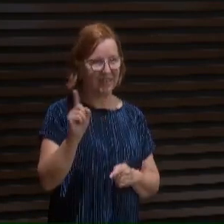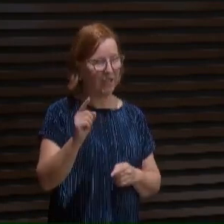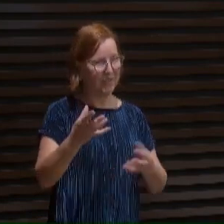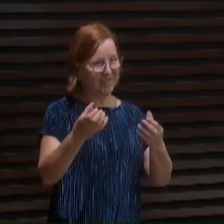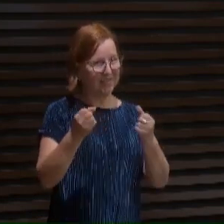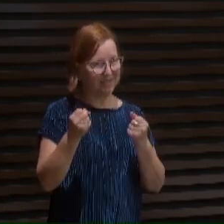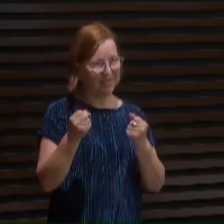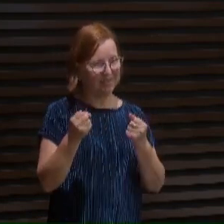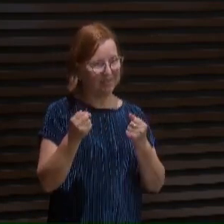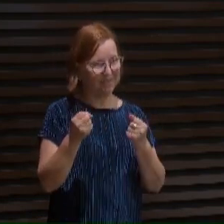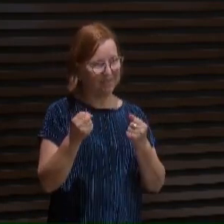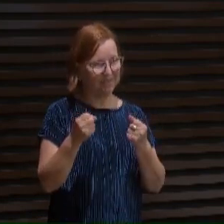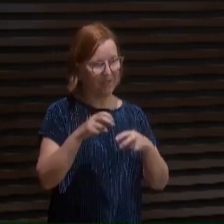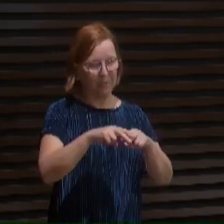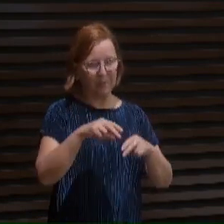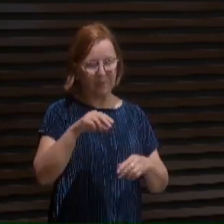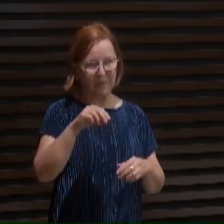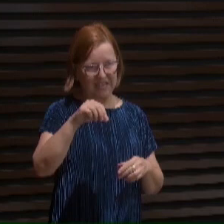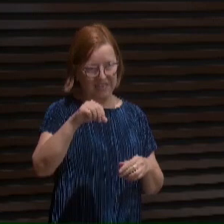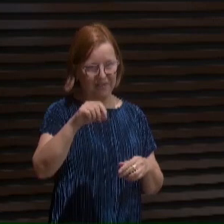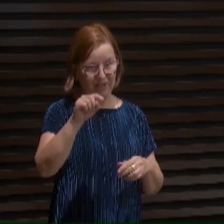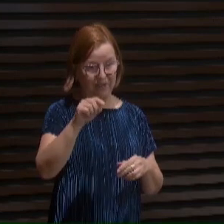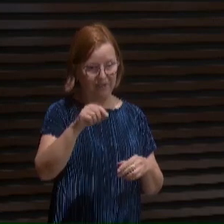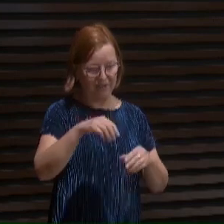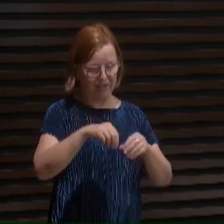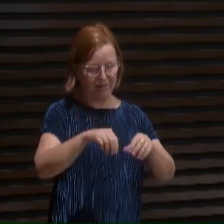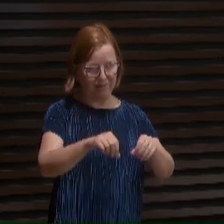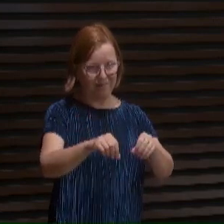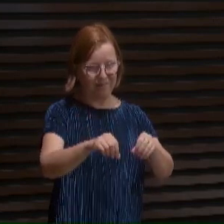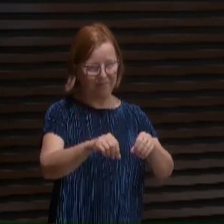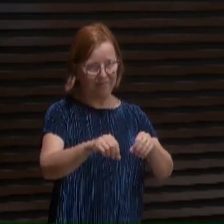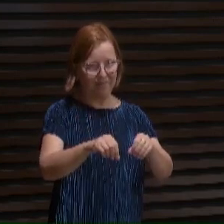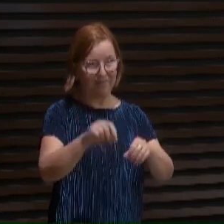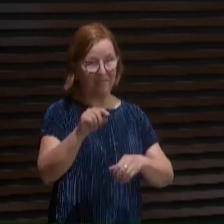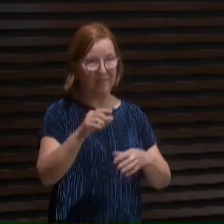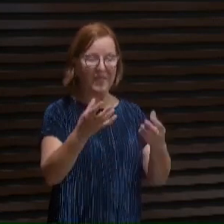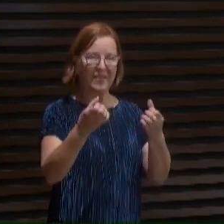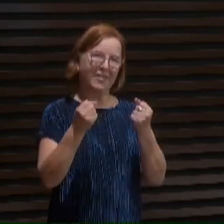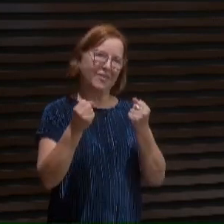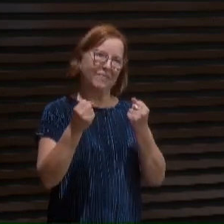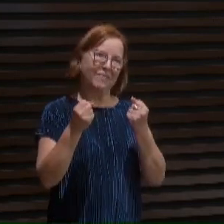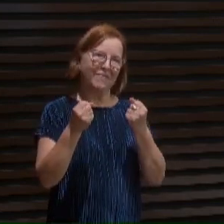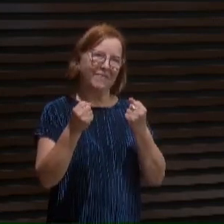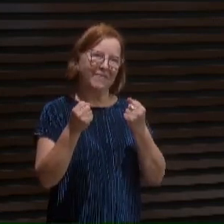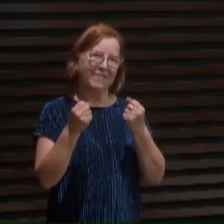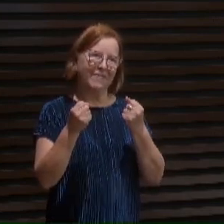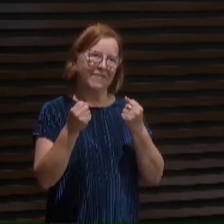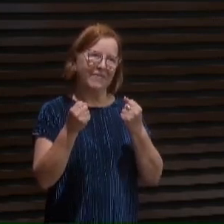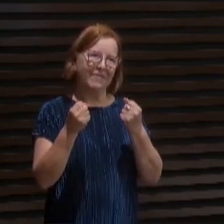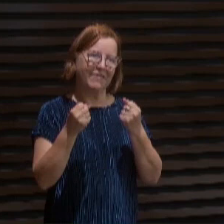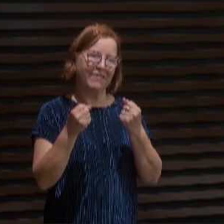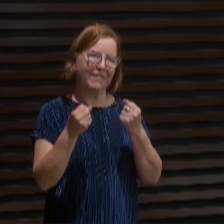aceito pela semente que você plantou. Você vai ser aceito